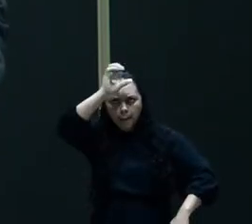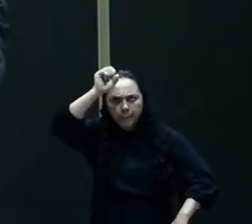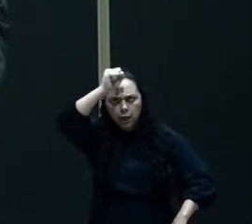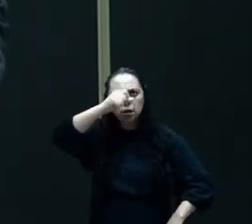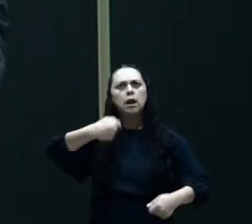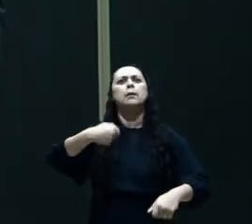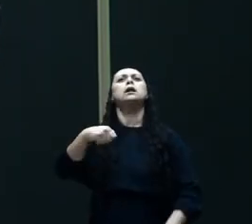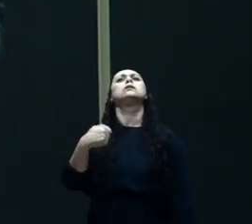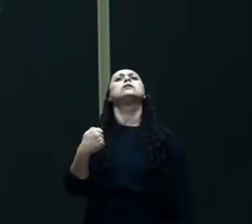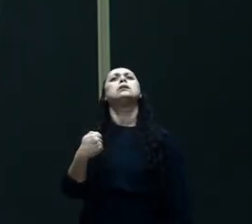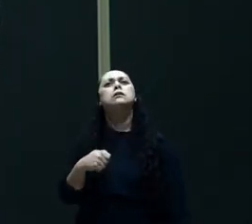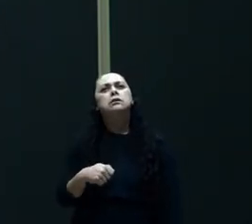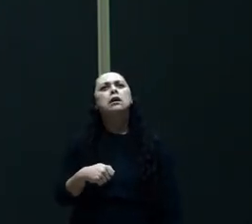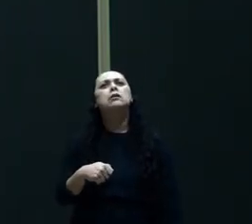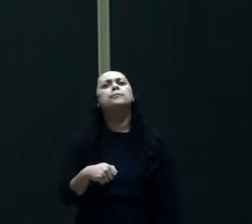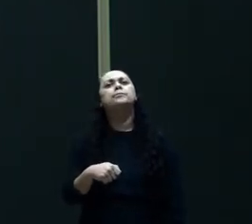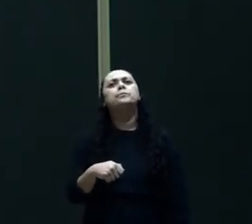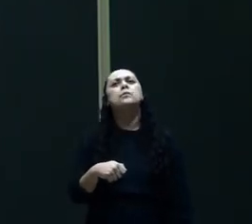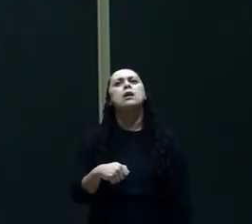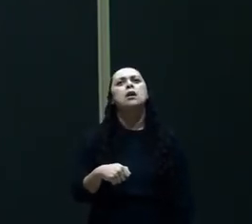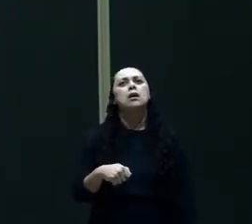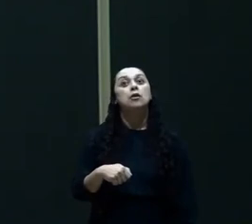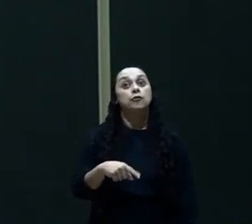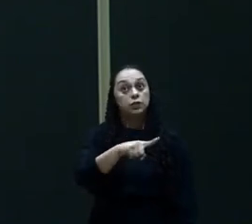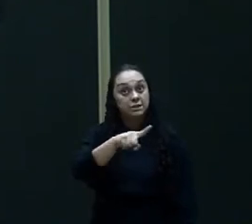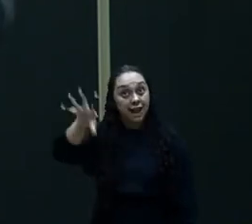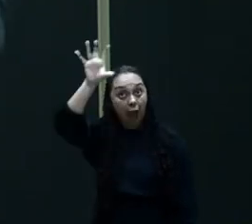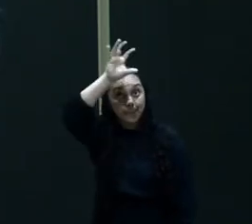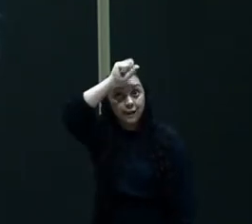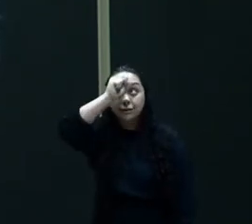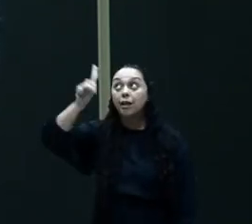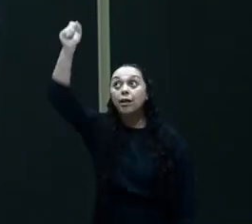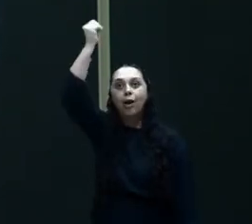vida o dia que tiver pronto A promessa vai se